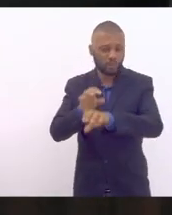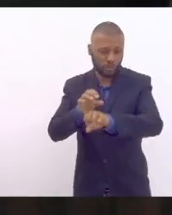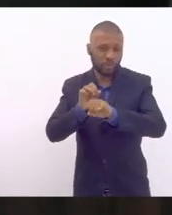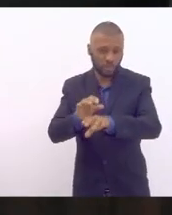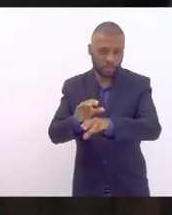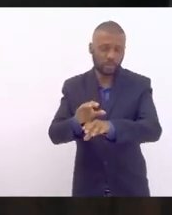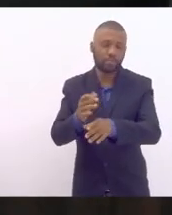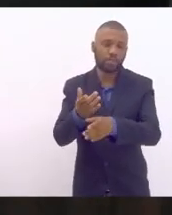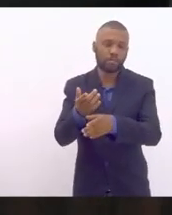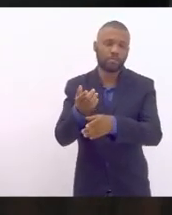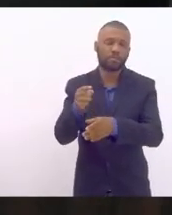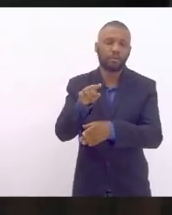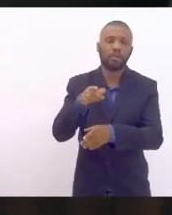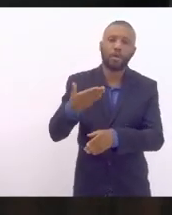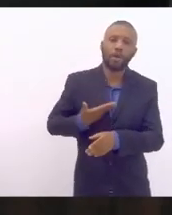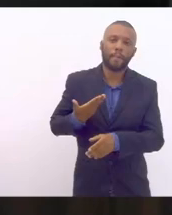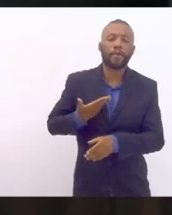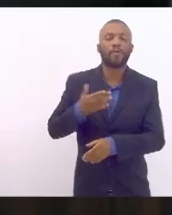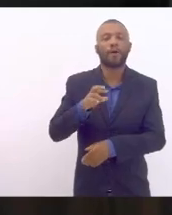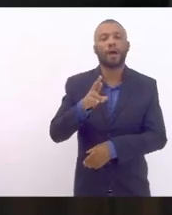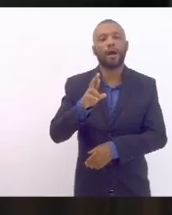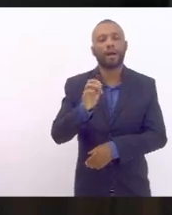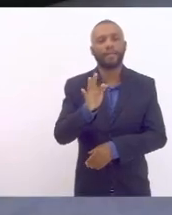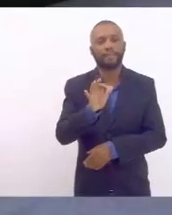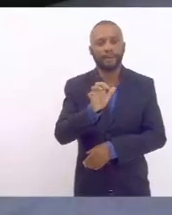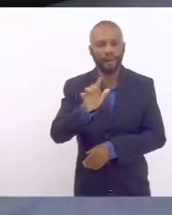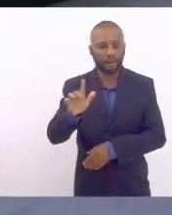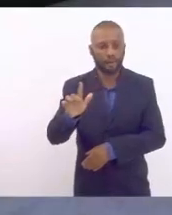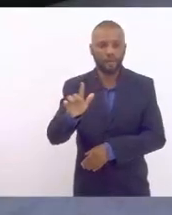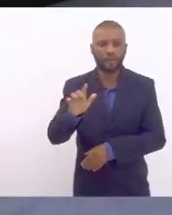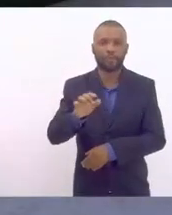Janeiro nosso amigo Rafael Almada